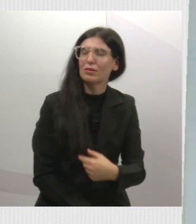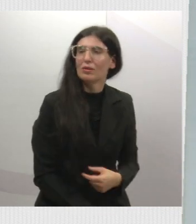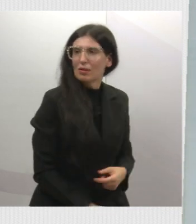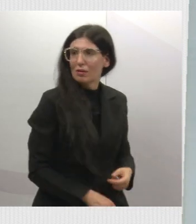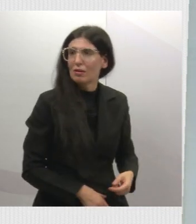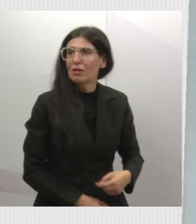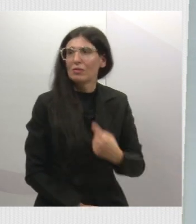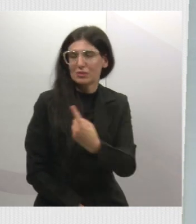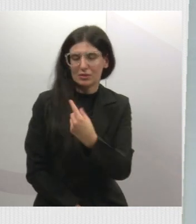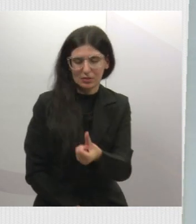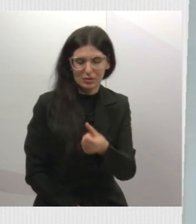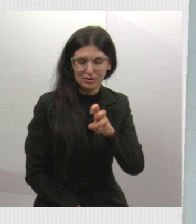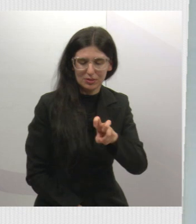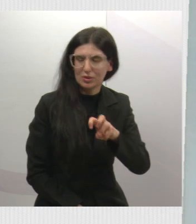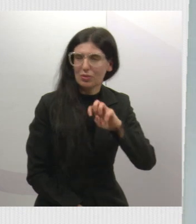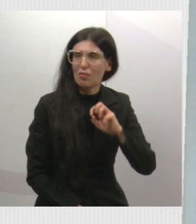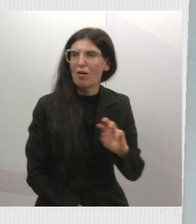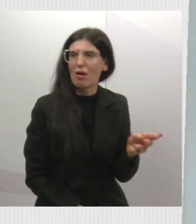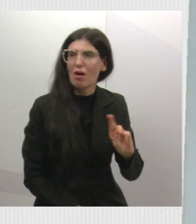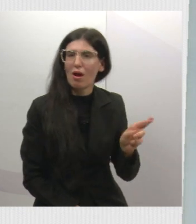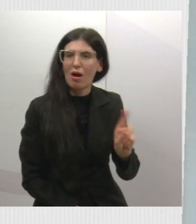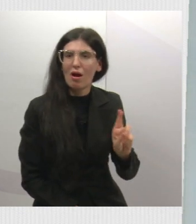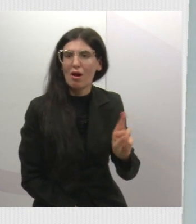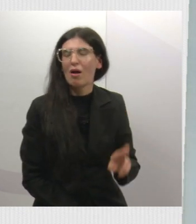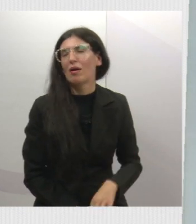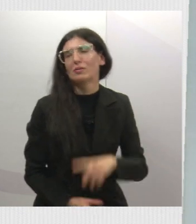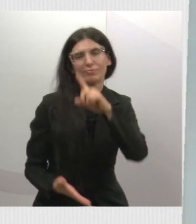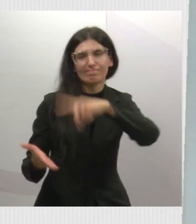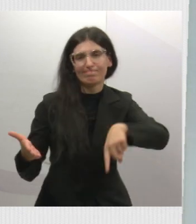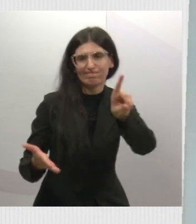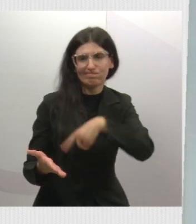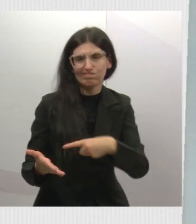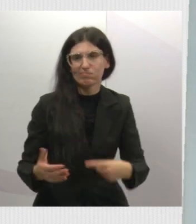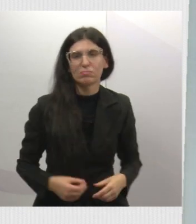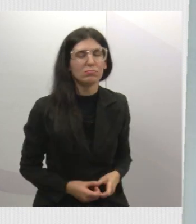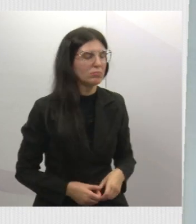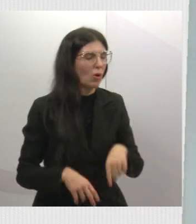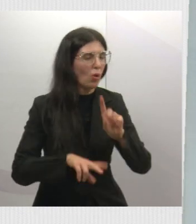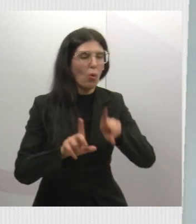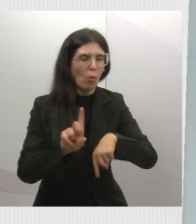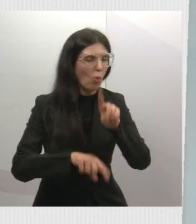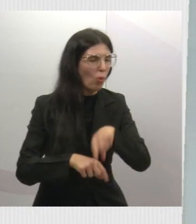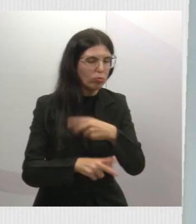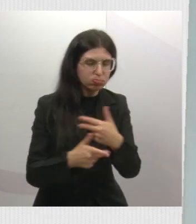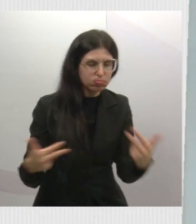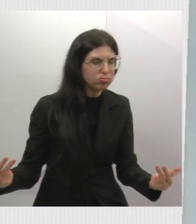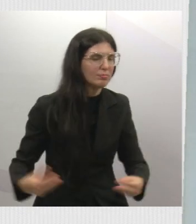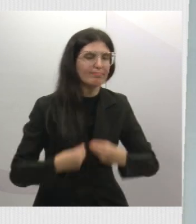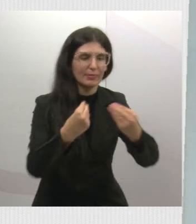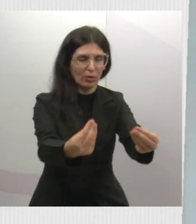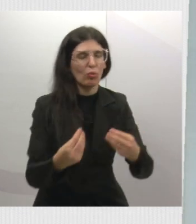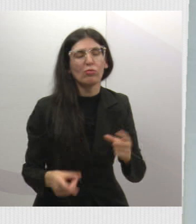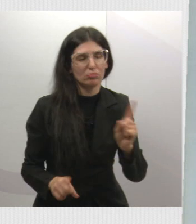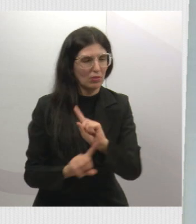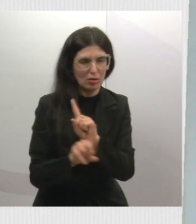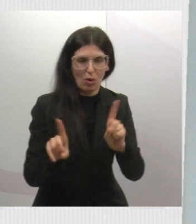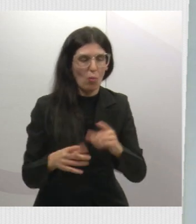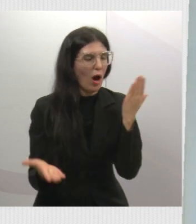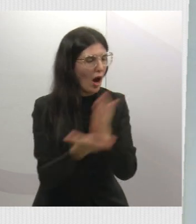algum pedido de empenho que não foi vinculado, não foi entregue o serviço ou o material. E temos um saldo